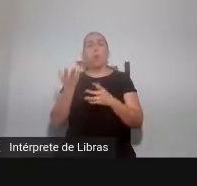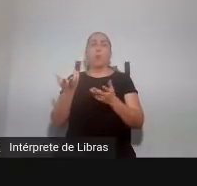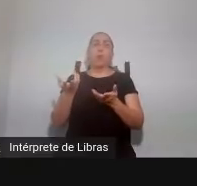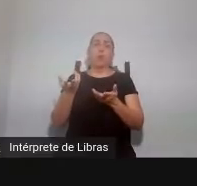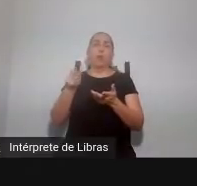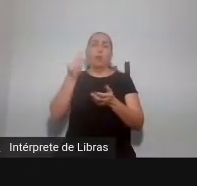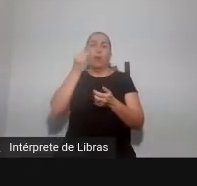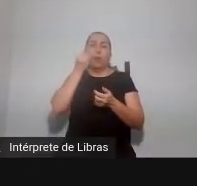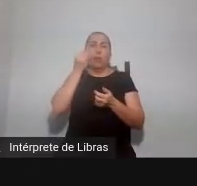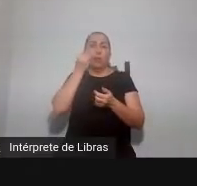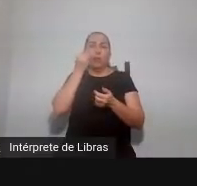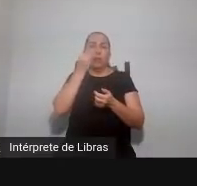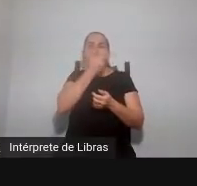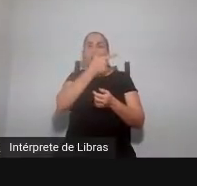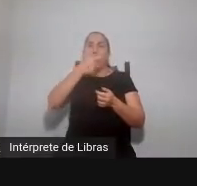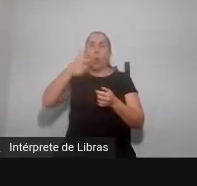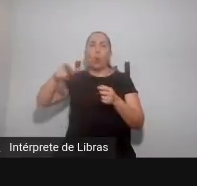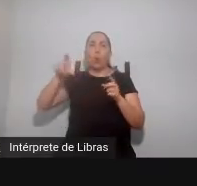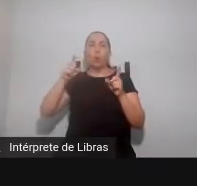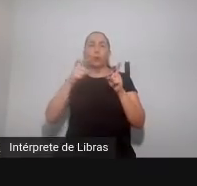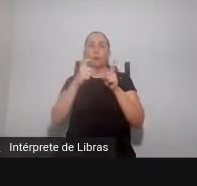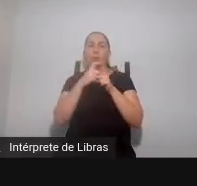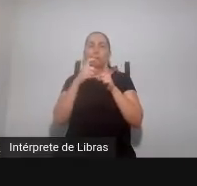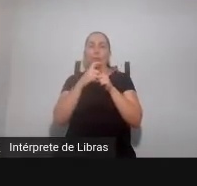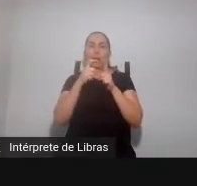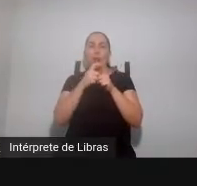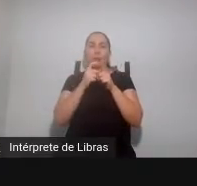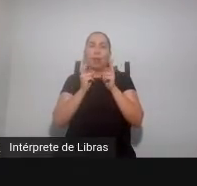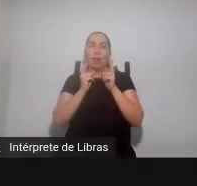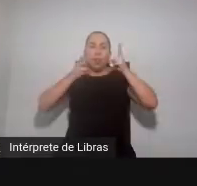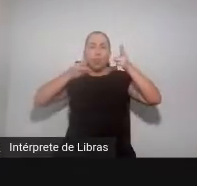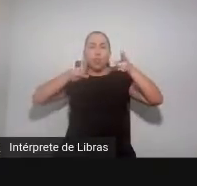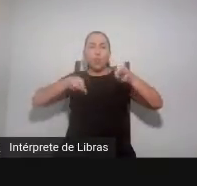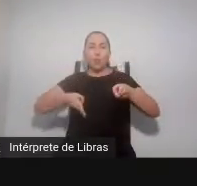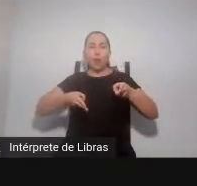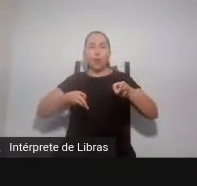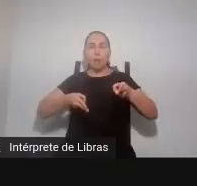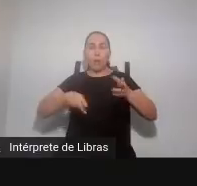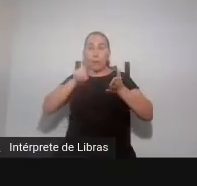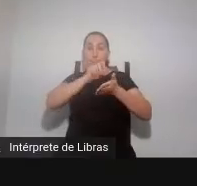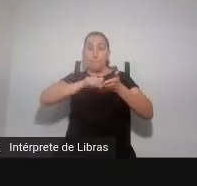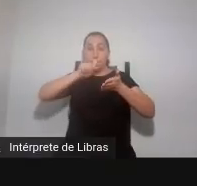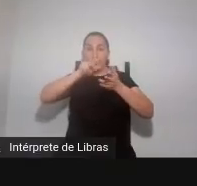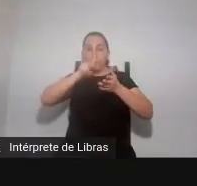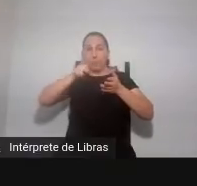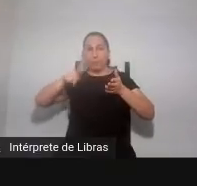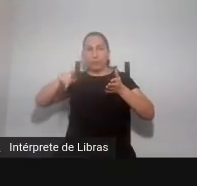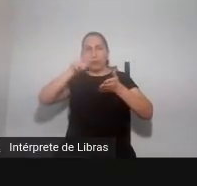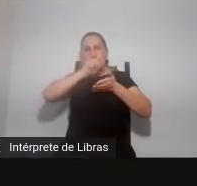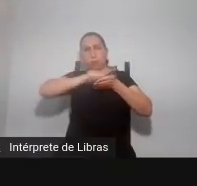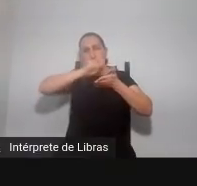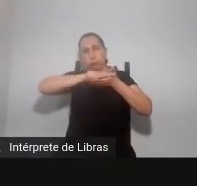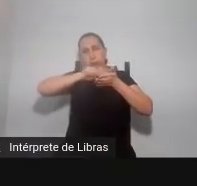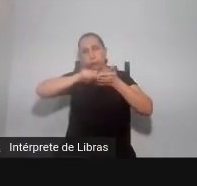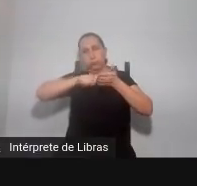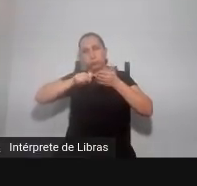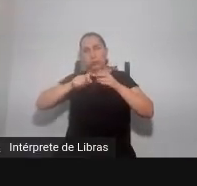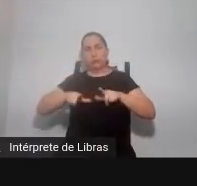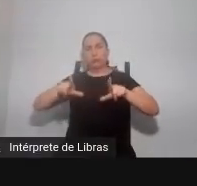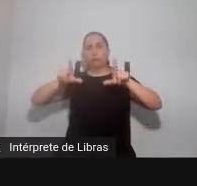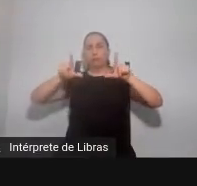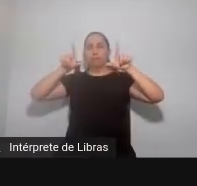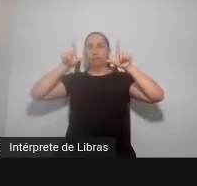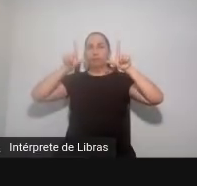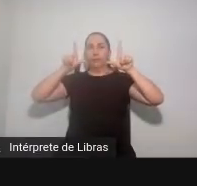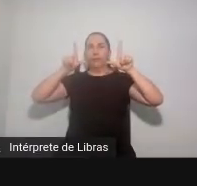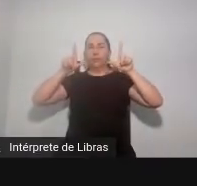outras palavras que começam igual e a professora vai escrevendo no quadro e problematizando. E daí nós